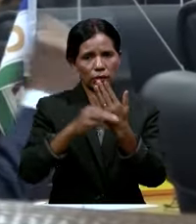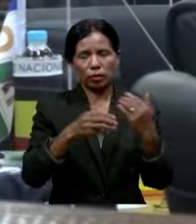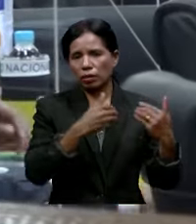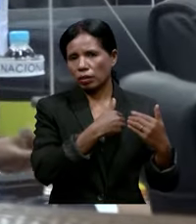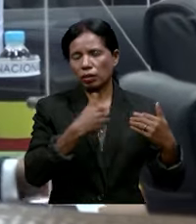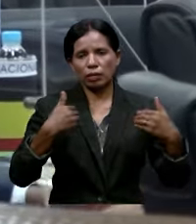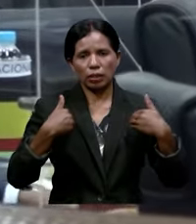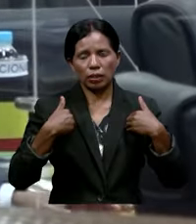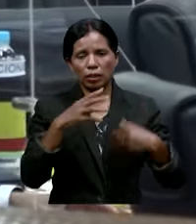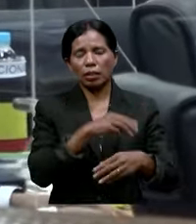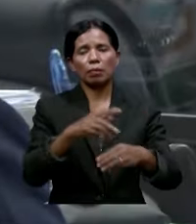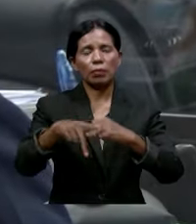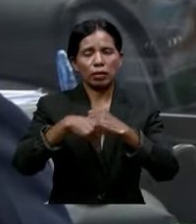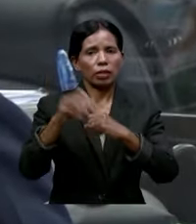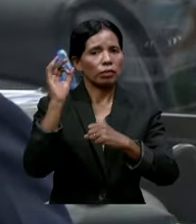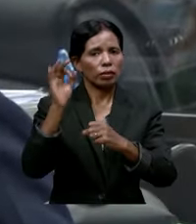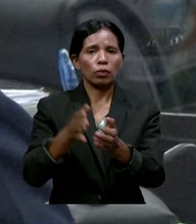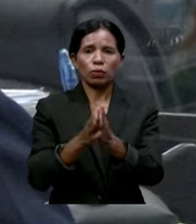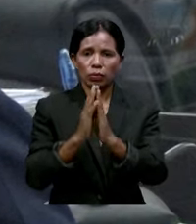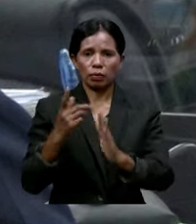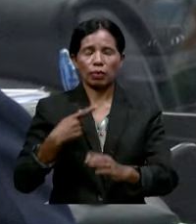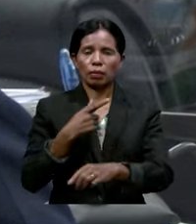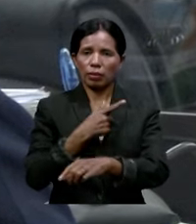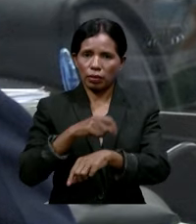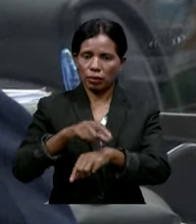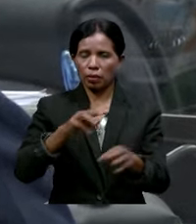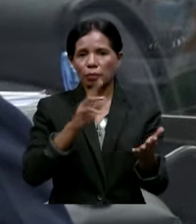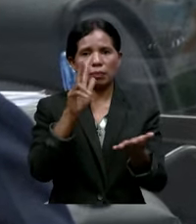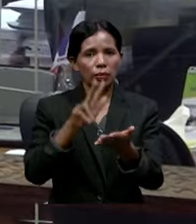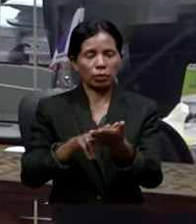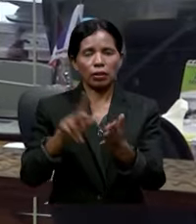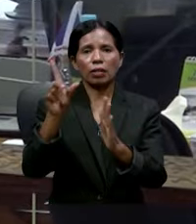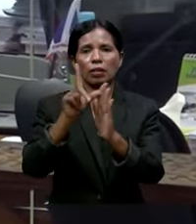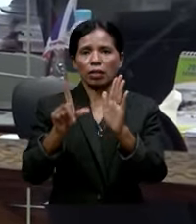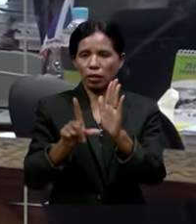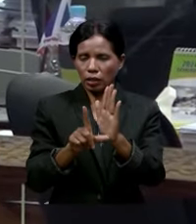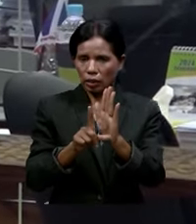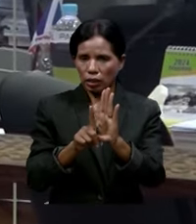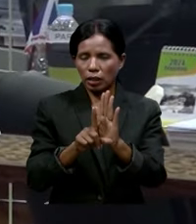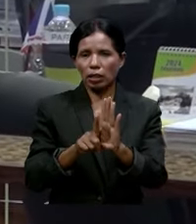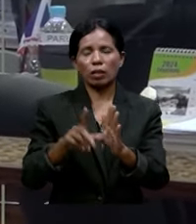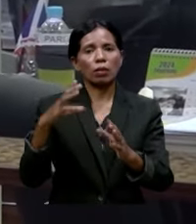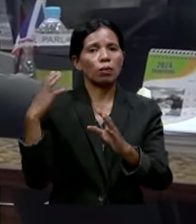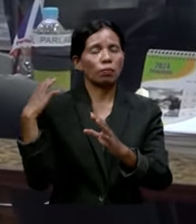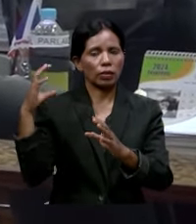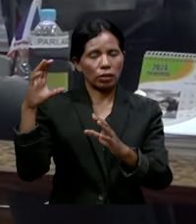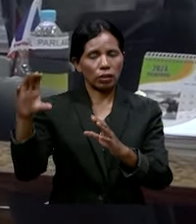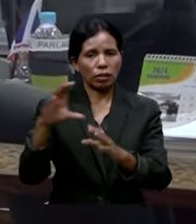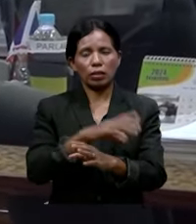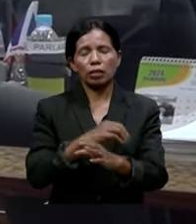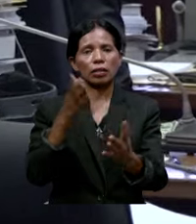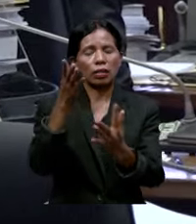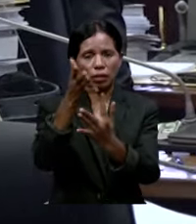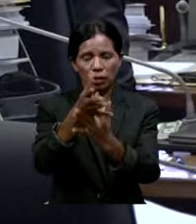pronúncia o se bancada Fretilin, no Russo Parlamento Nacional a tua prova o local alteração, lei competência comissário, antes também a